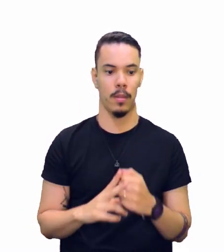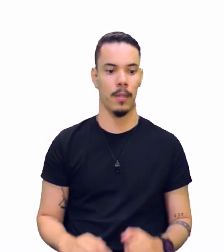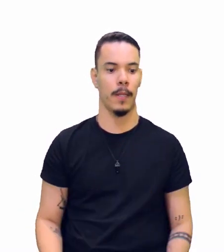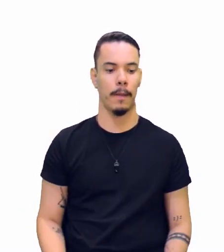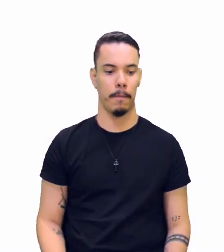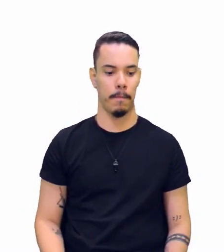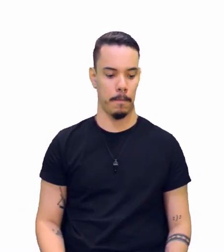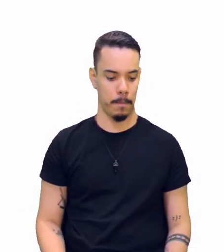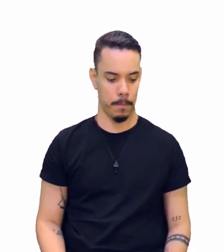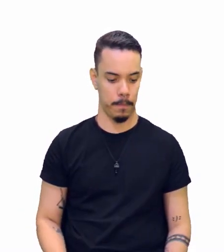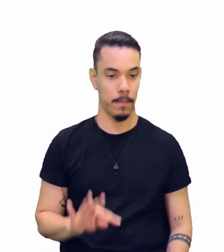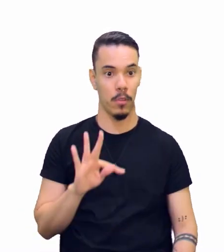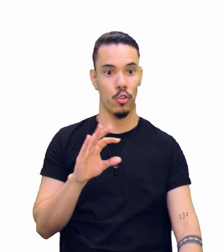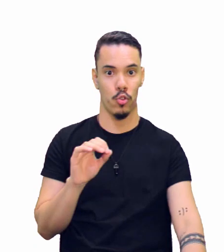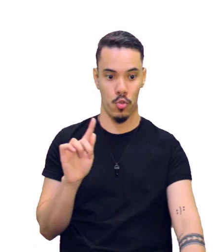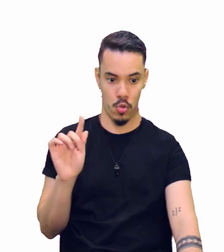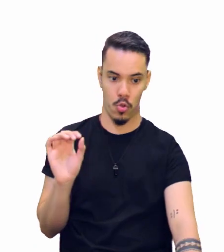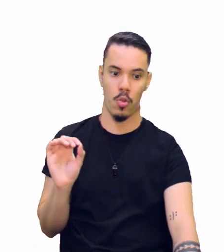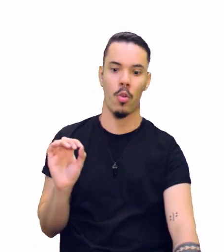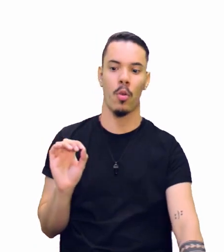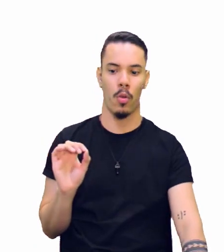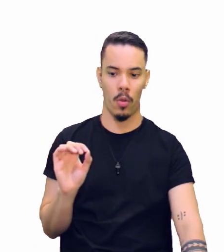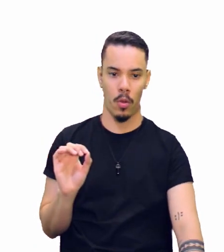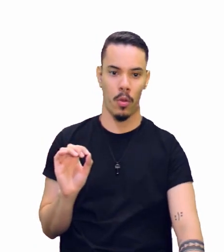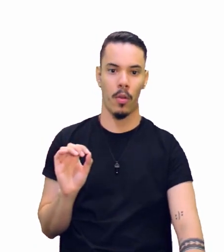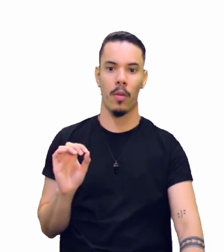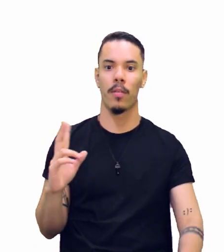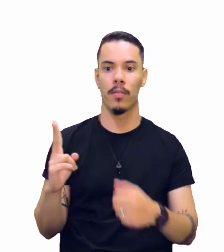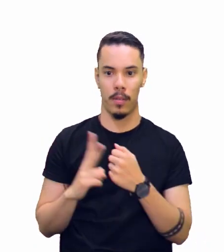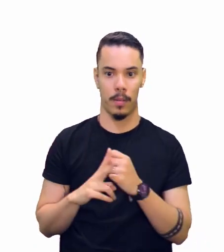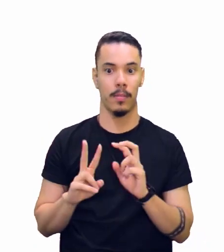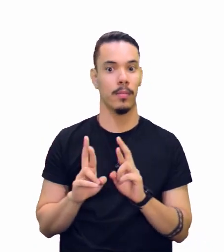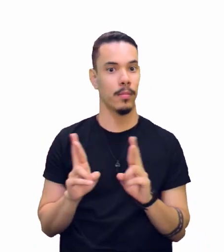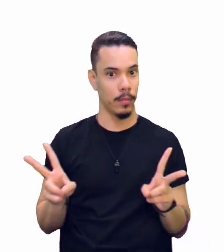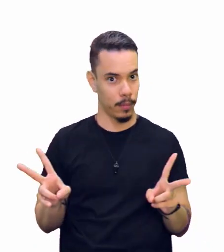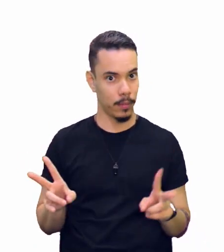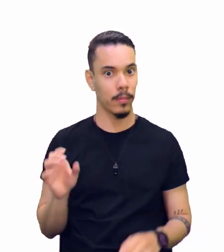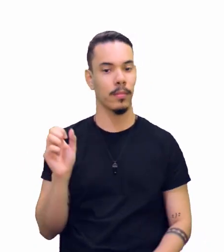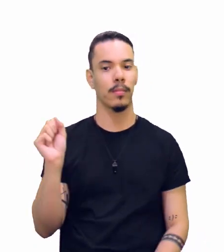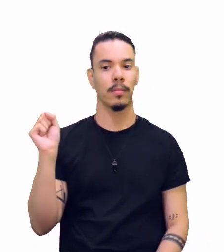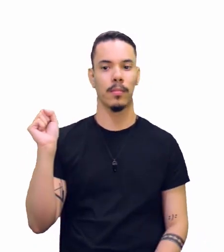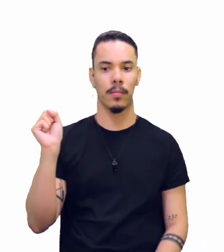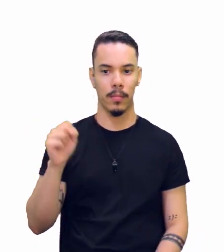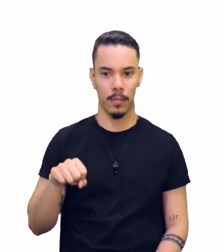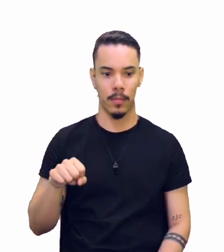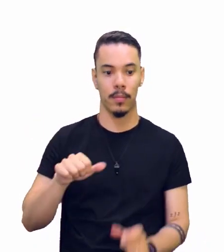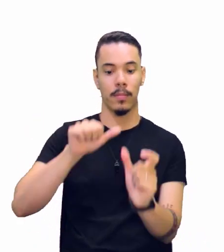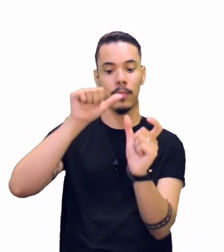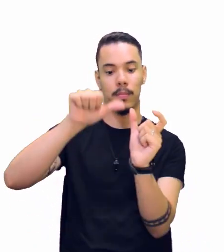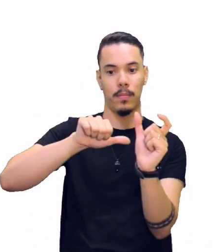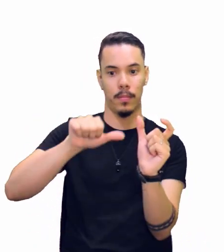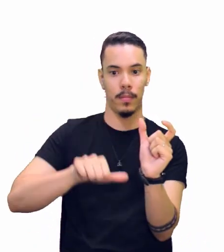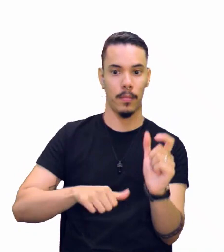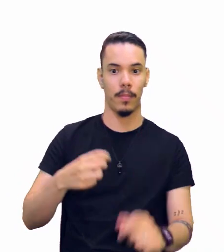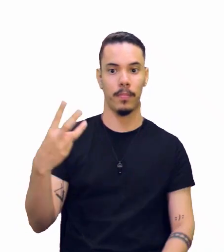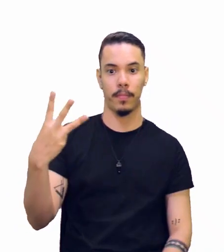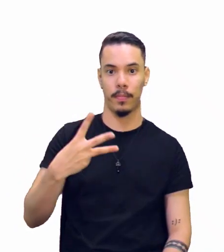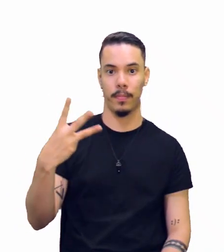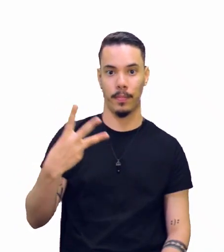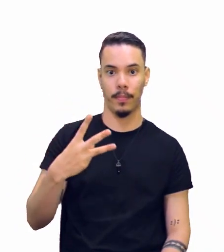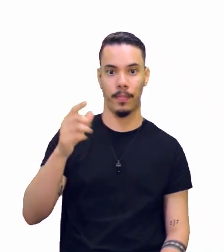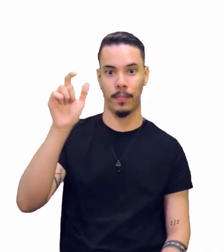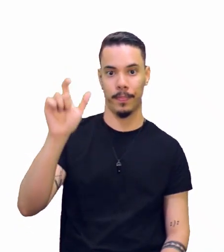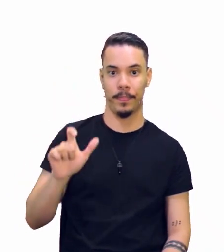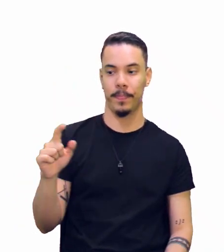todo mundo conhece esse verbo. Ah, mas esse verbo está diferente. Claro que ele está diferente, ele está conjugado na terceira pessoa